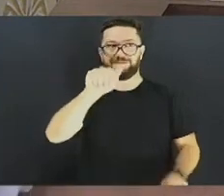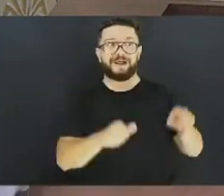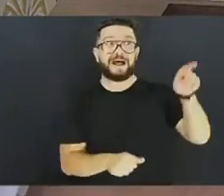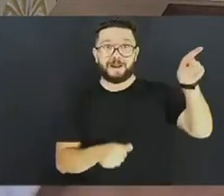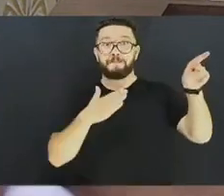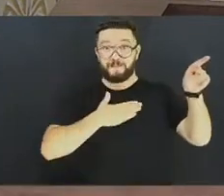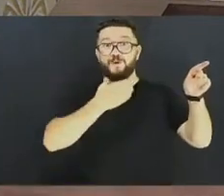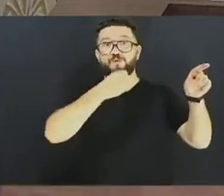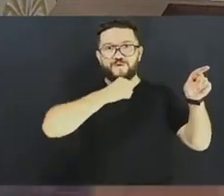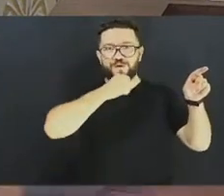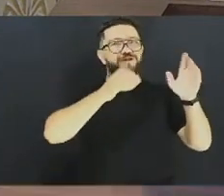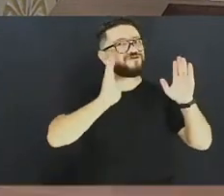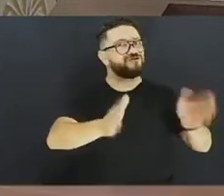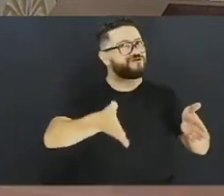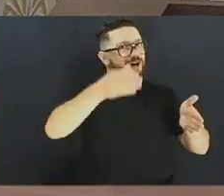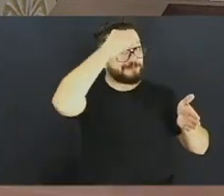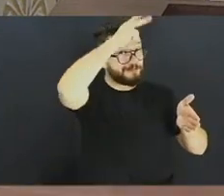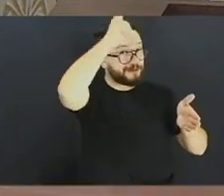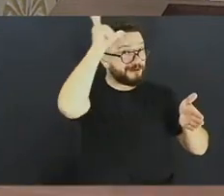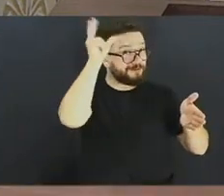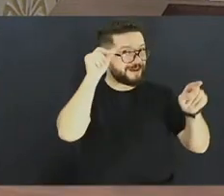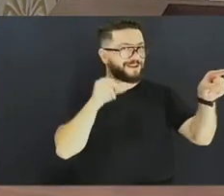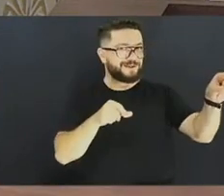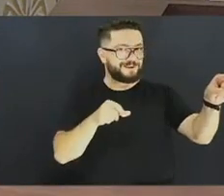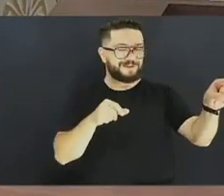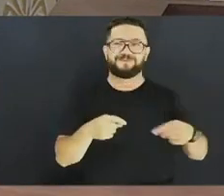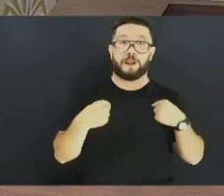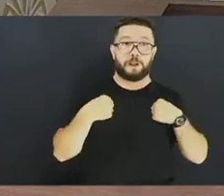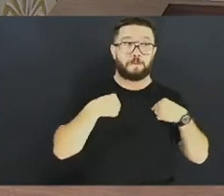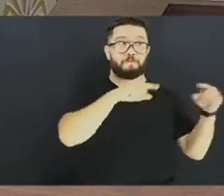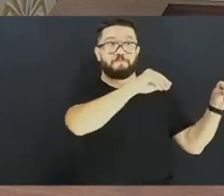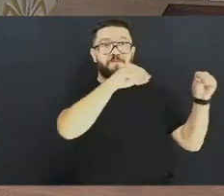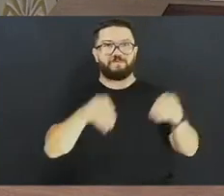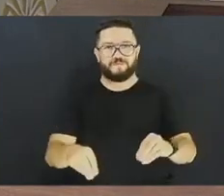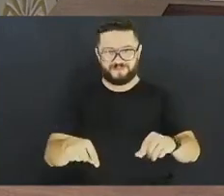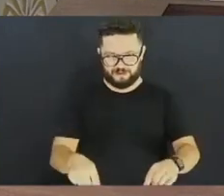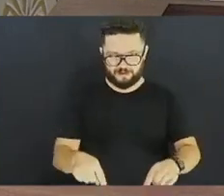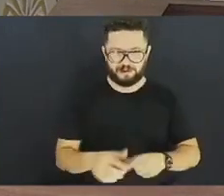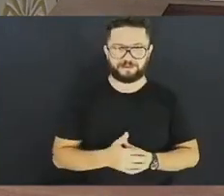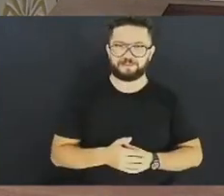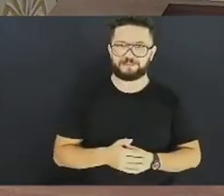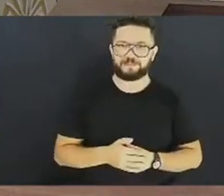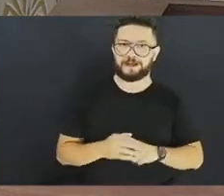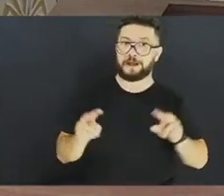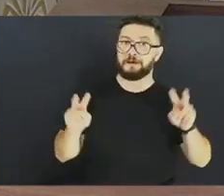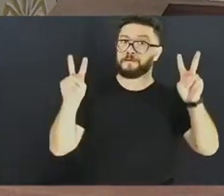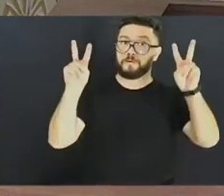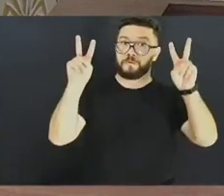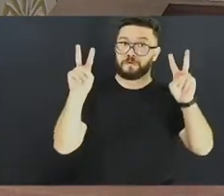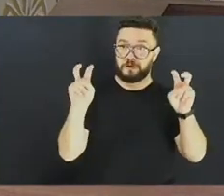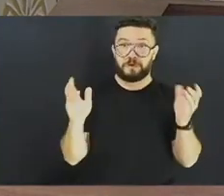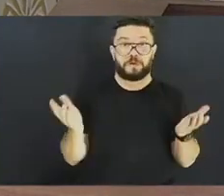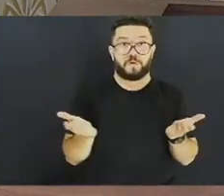que seja compreendido a seriedade do tema que vocês vão abordar hoje.